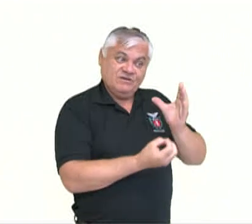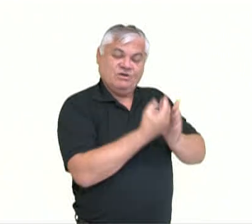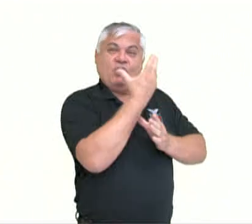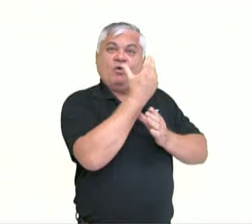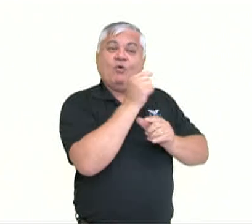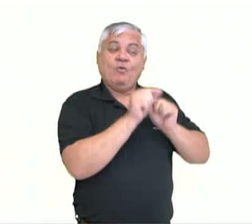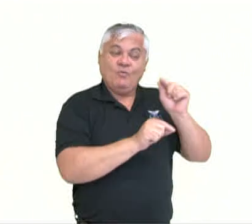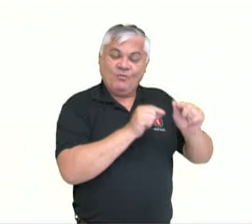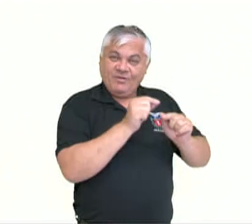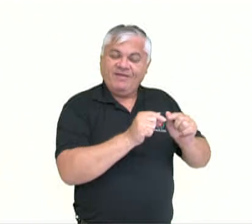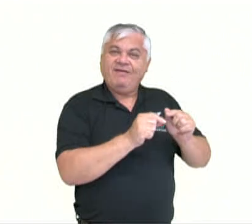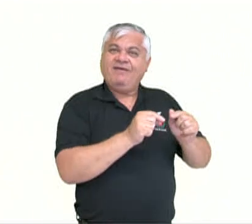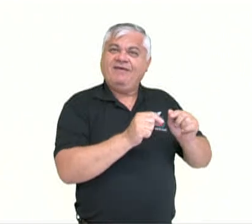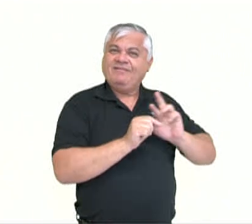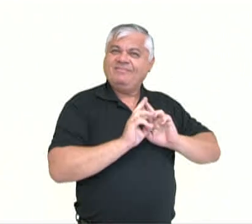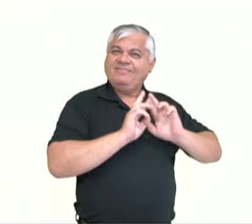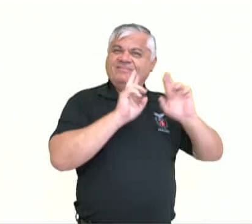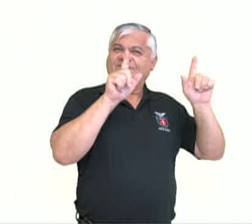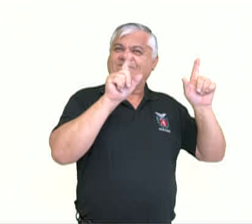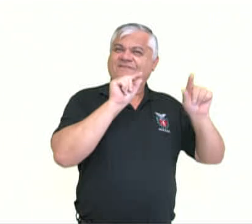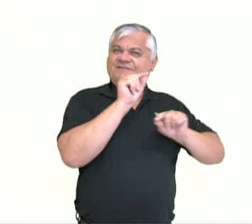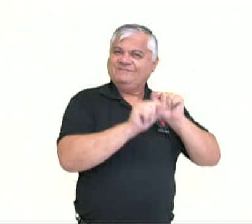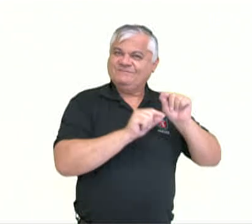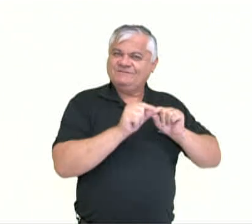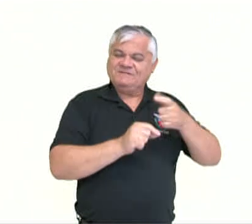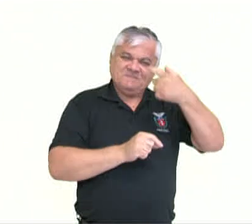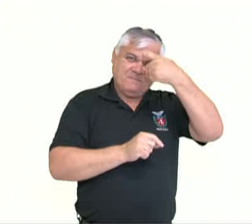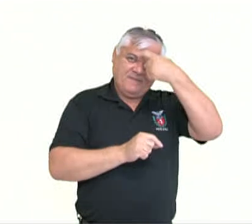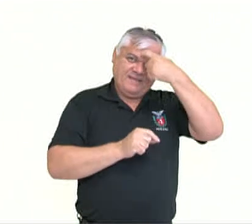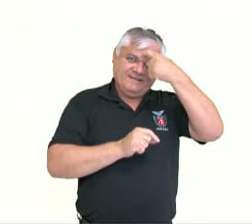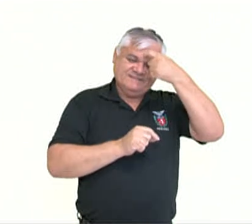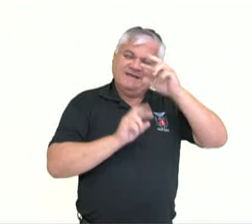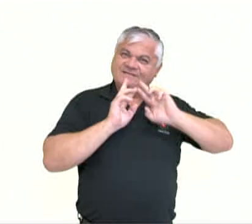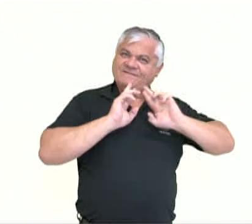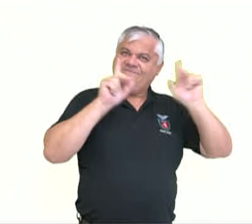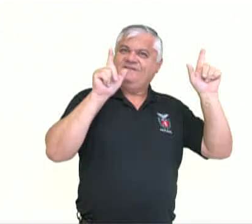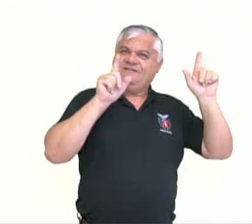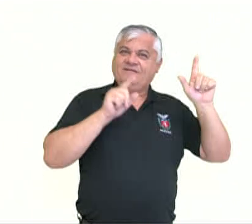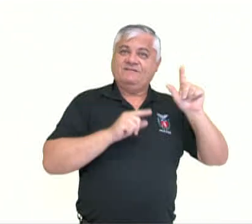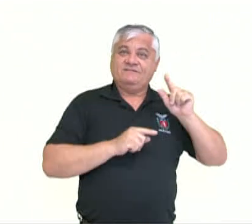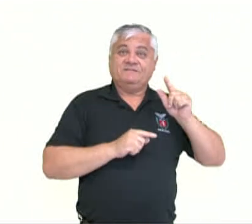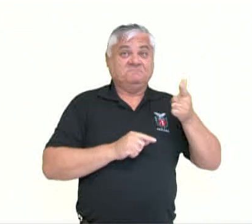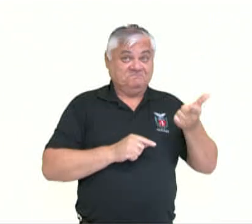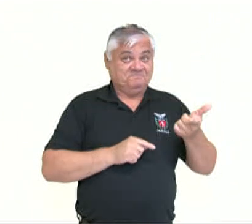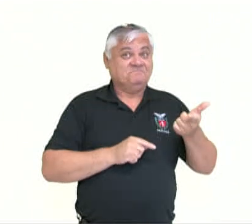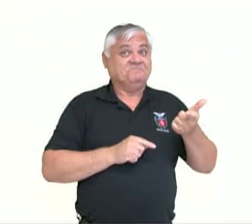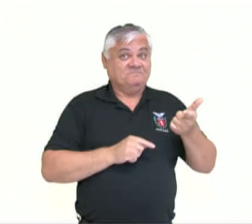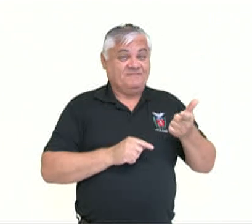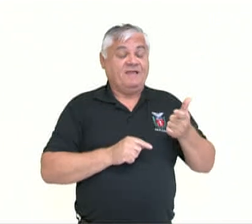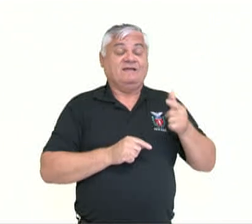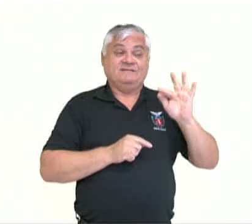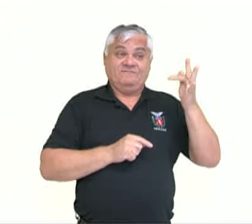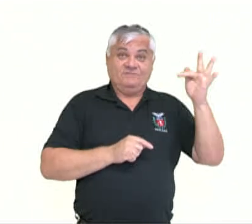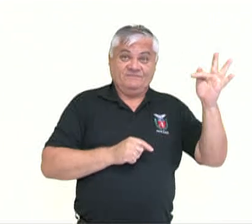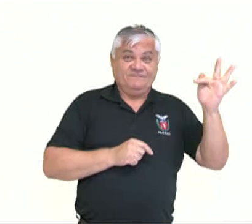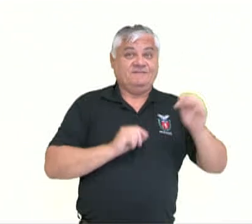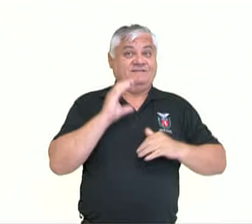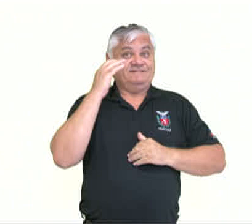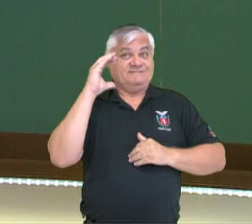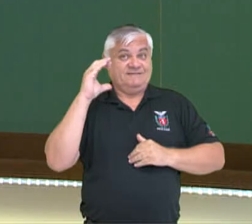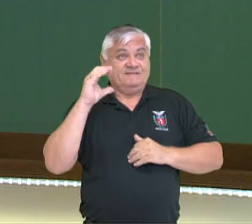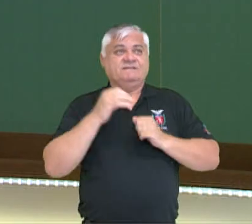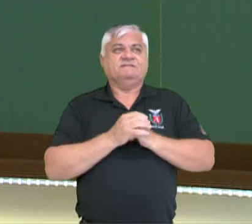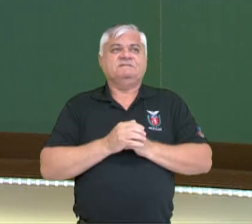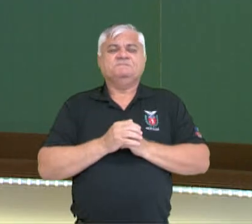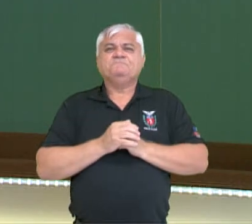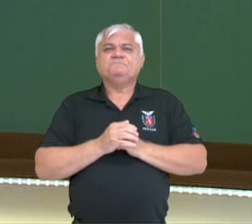de uma forma diferente de se pensar a realidade, a ciência, a filosofia. O ser